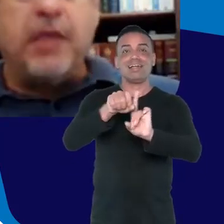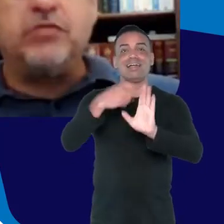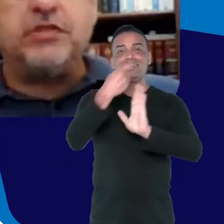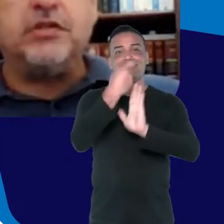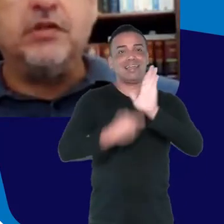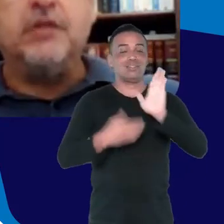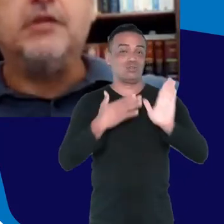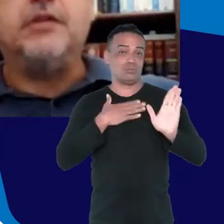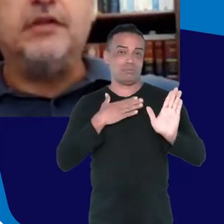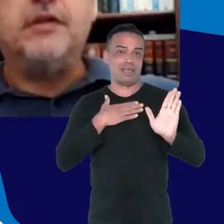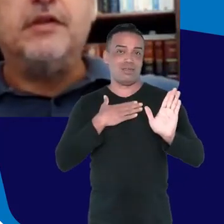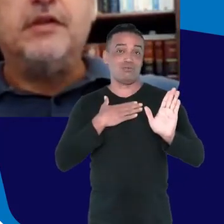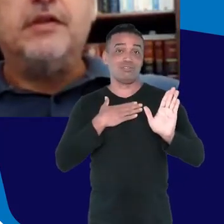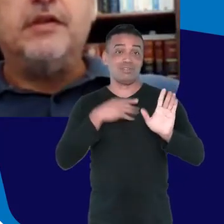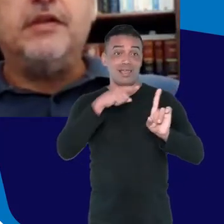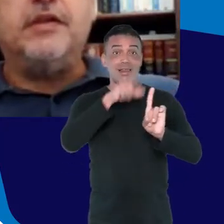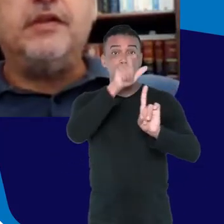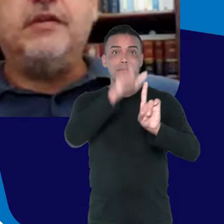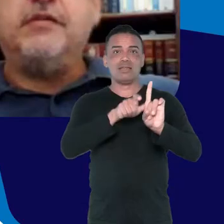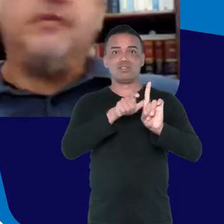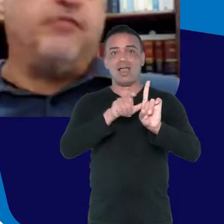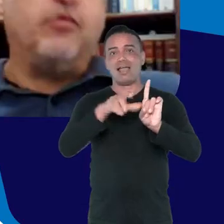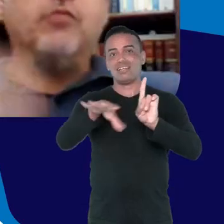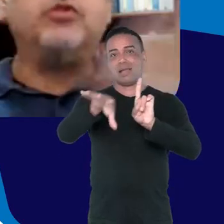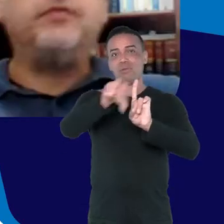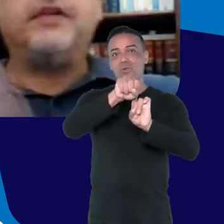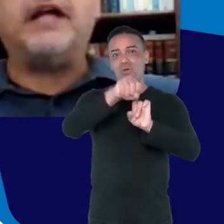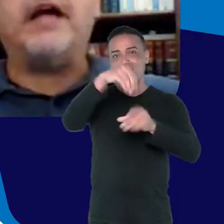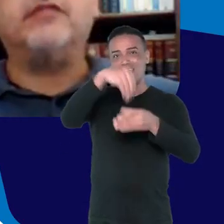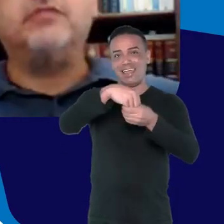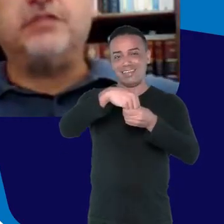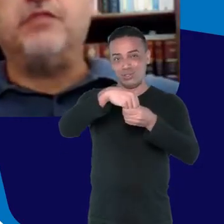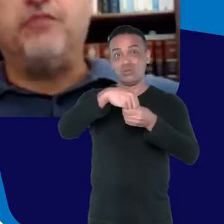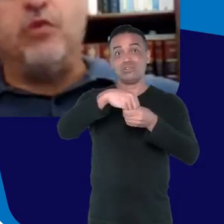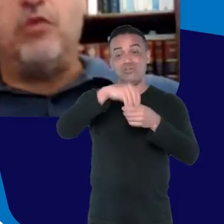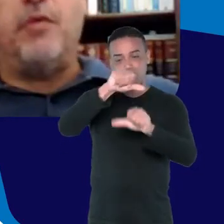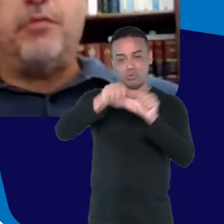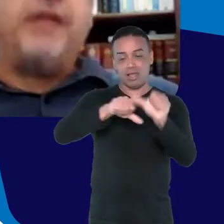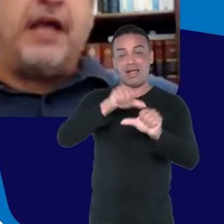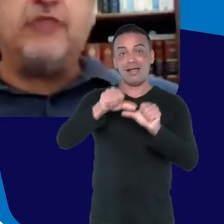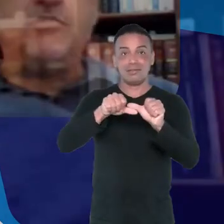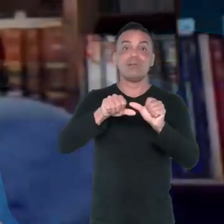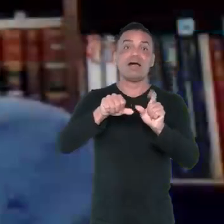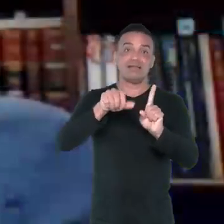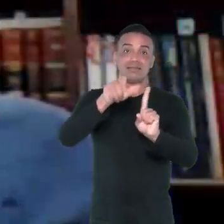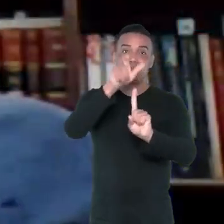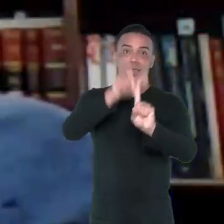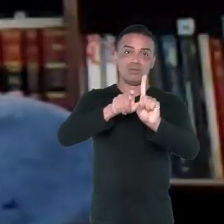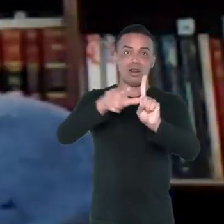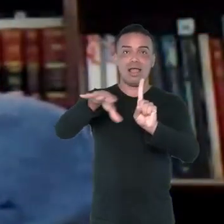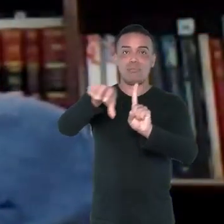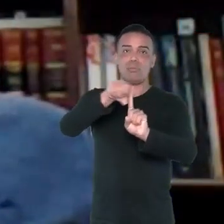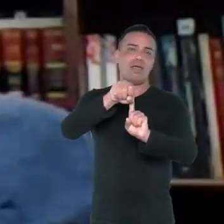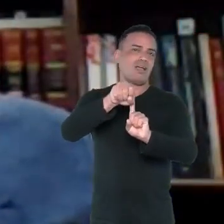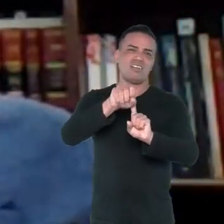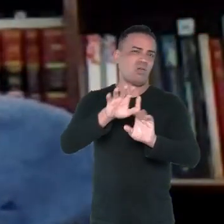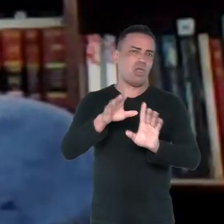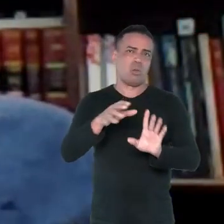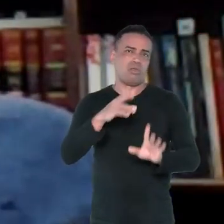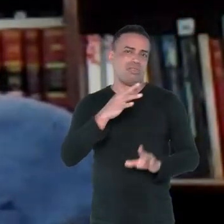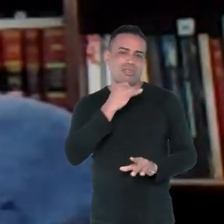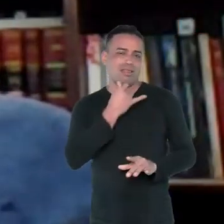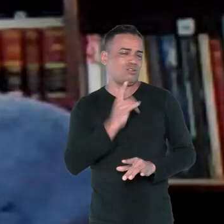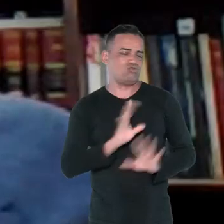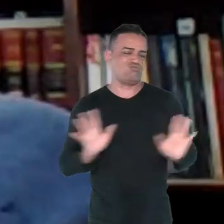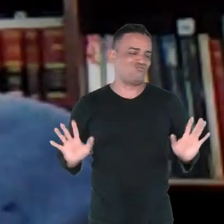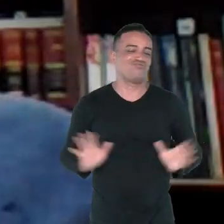textos meus, né? E que foram modificados, mas que foram apropriados, e eu deixei, não fiquei chateado com